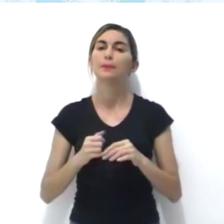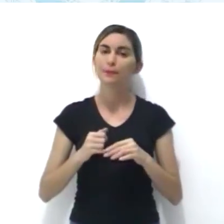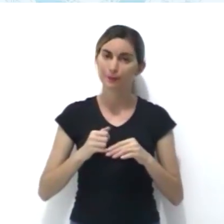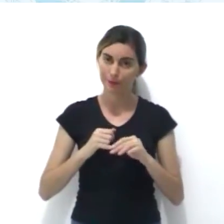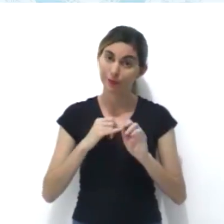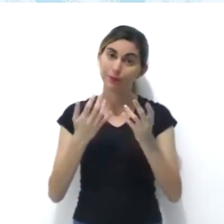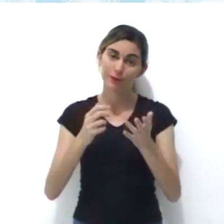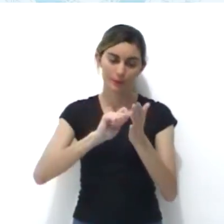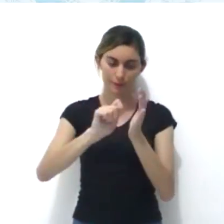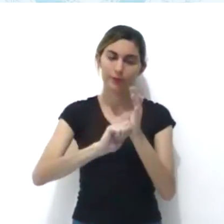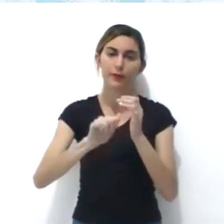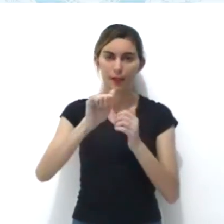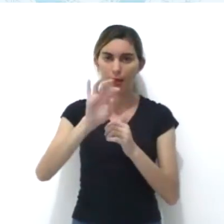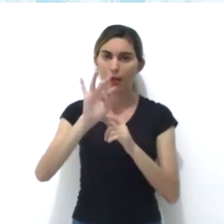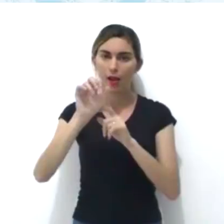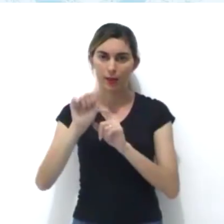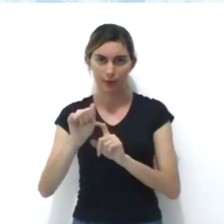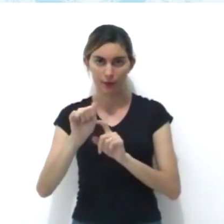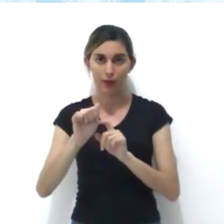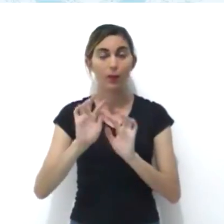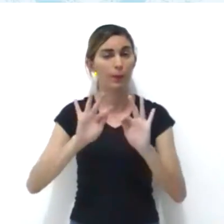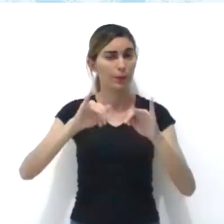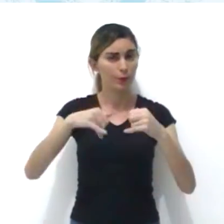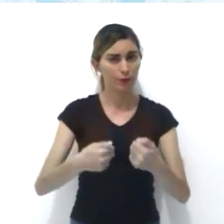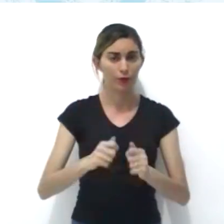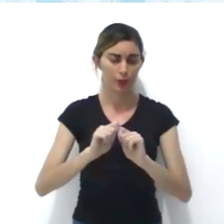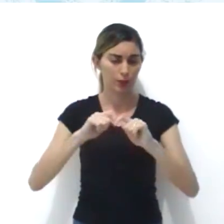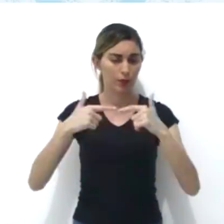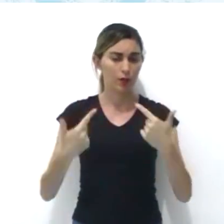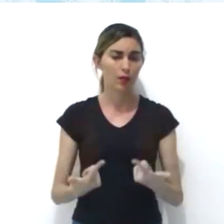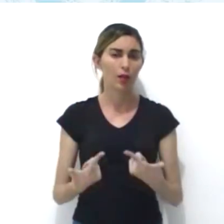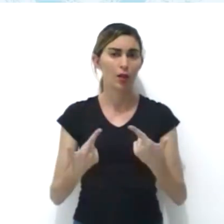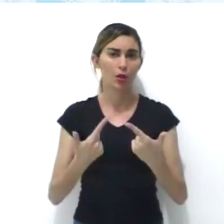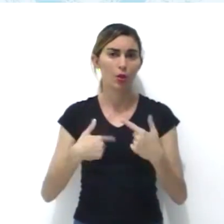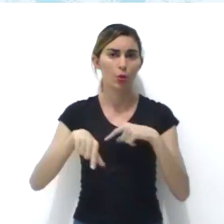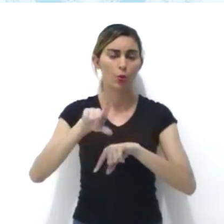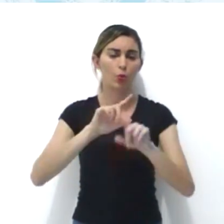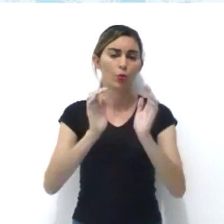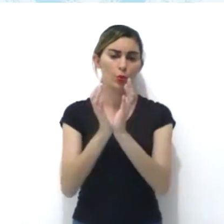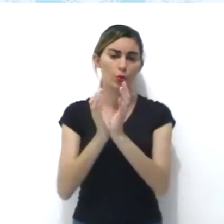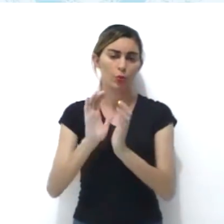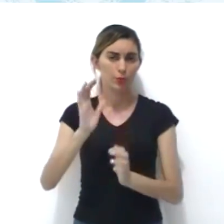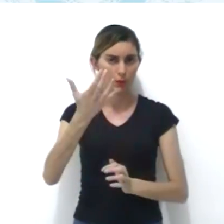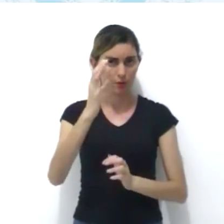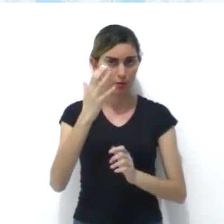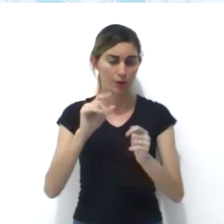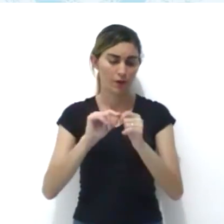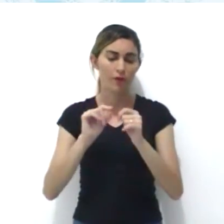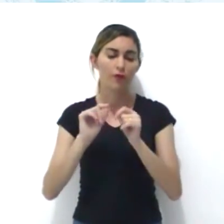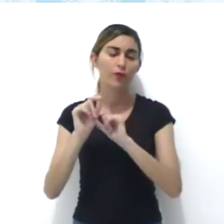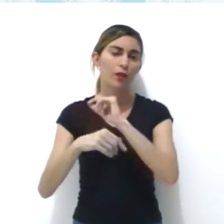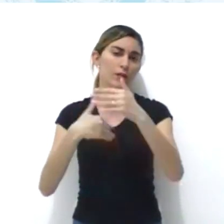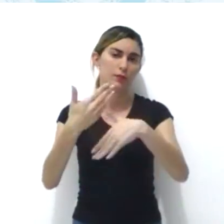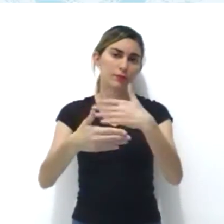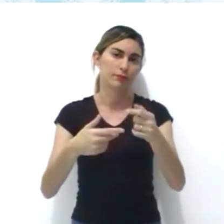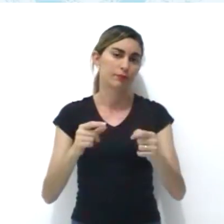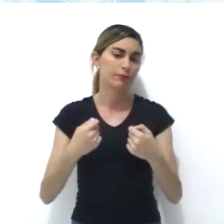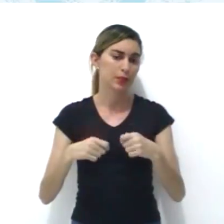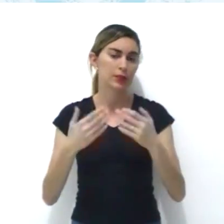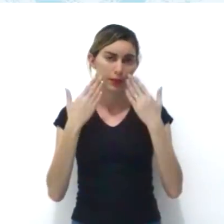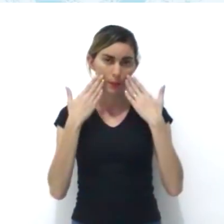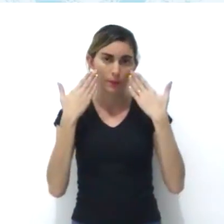um registro, isso é uma ata. Tá? E por fim, claro, evidentemente, o que os clubes de ciências